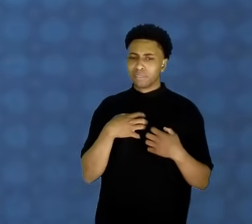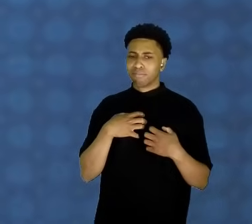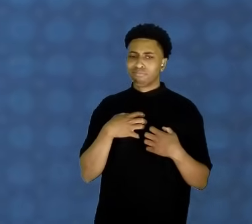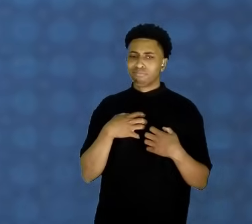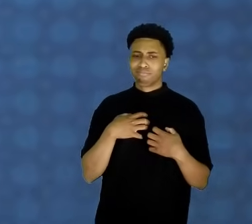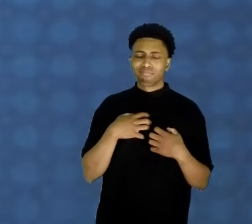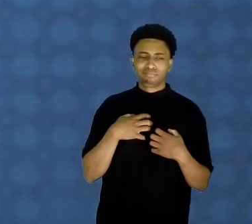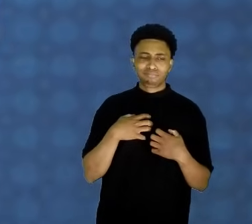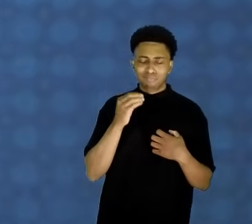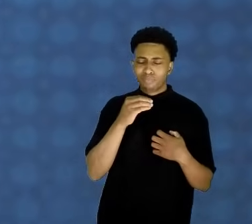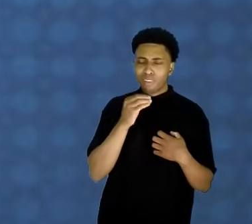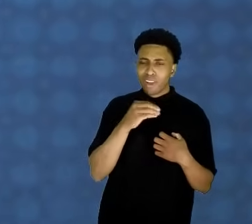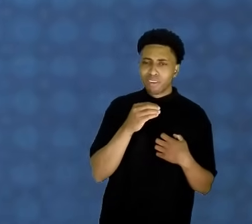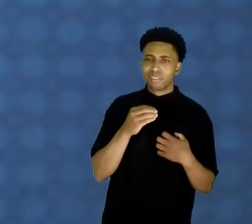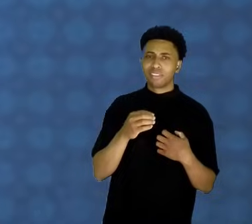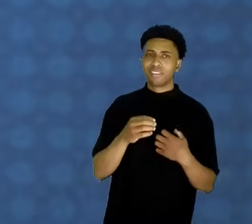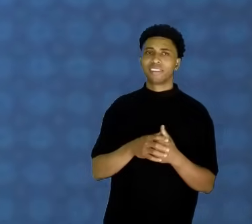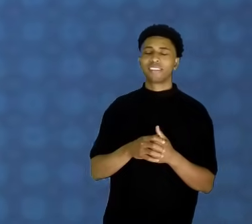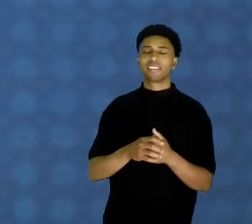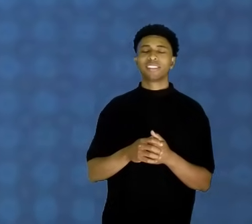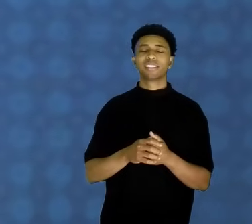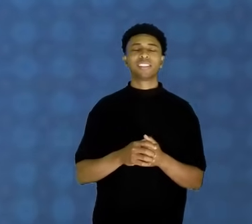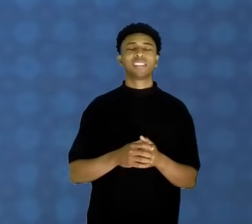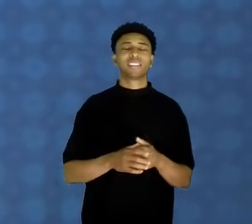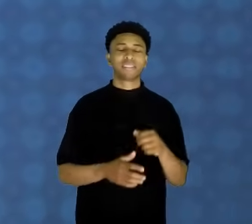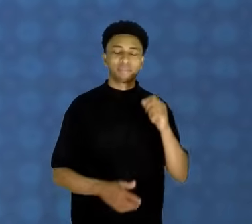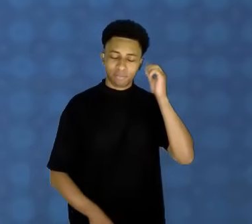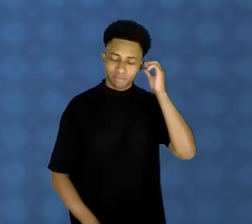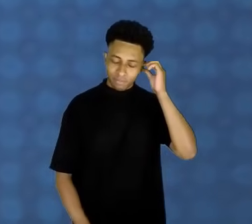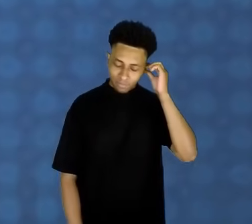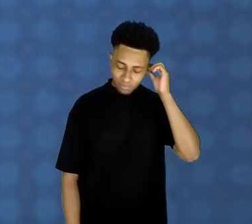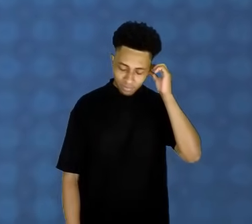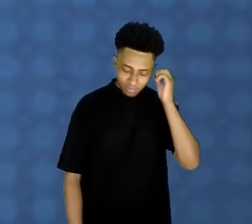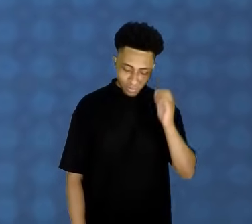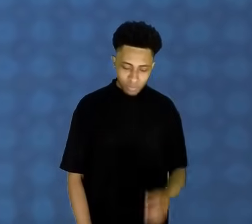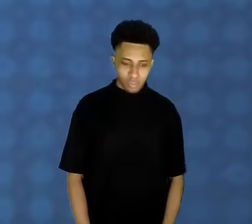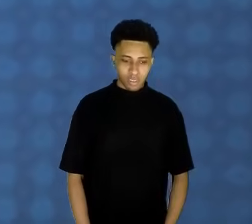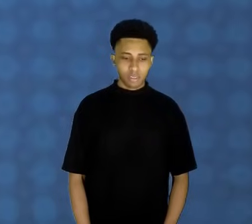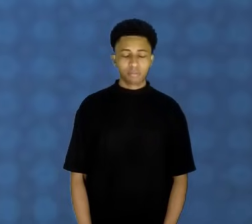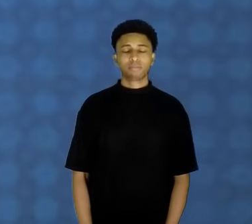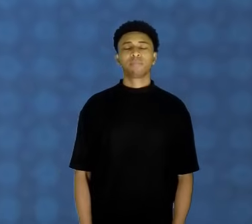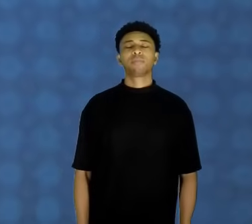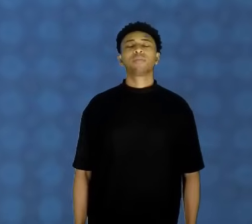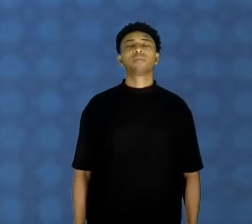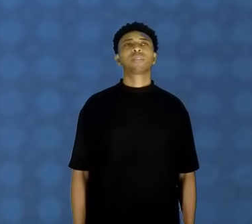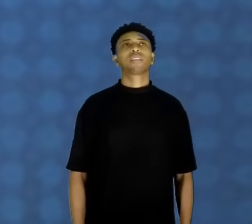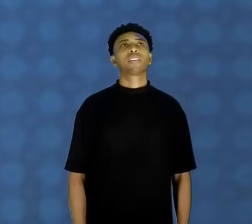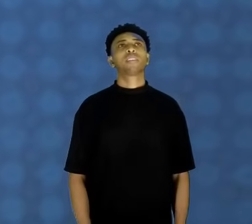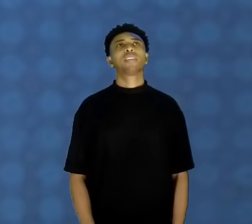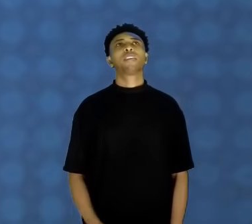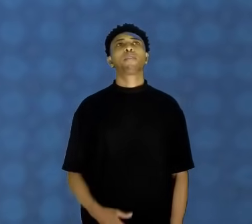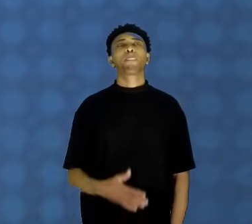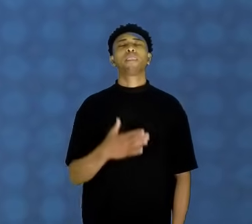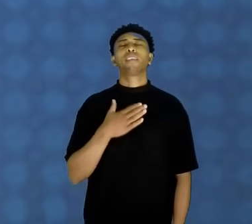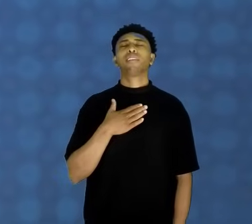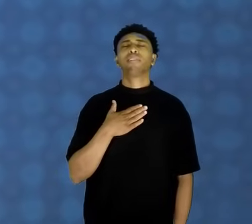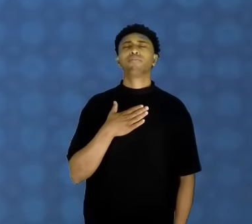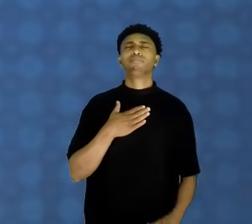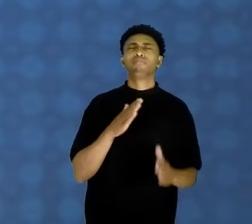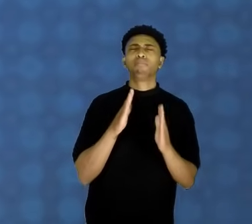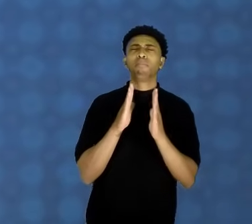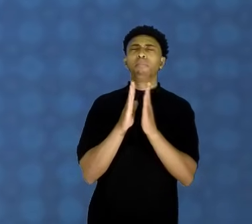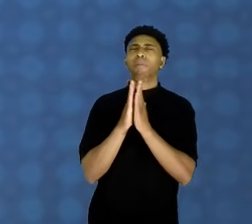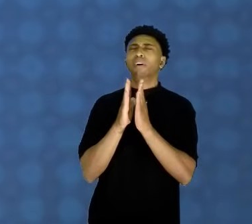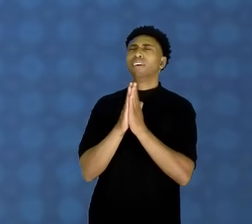importante. Você não é nada. Eu tenho um grande problema. Eu vou até Jesus. Eu oro, Jesus